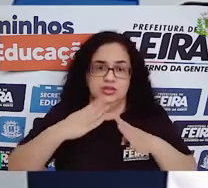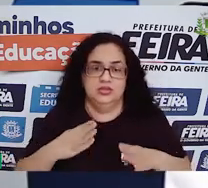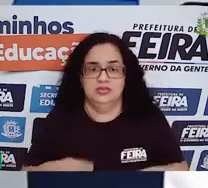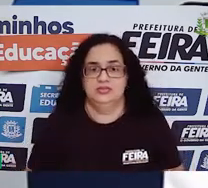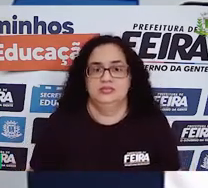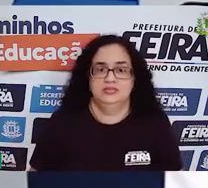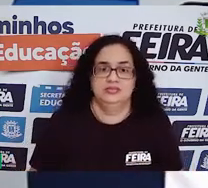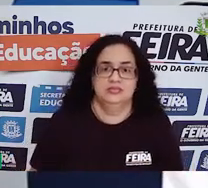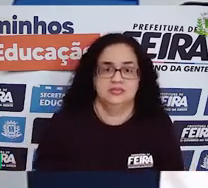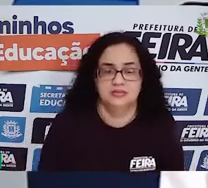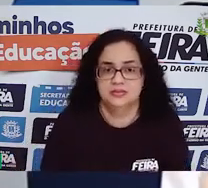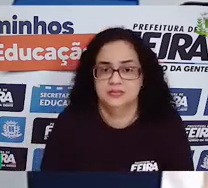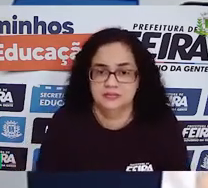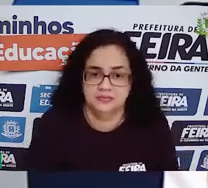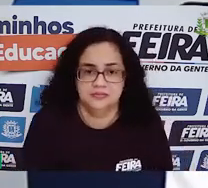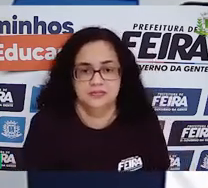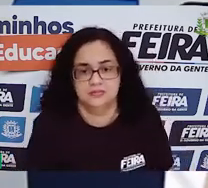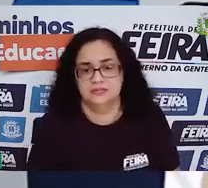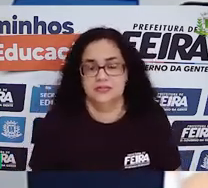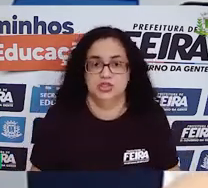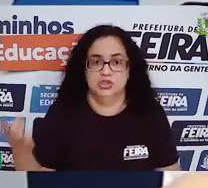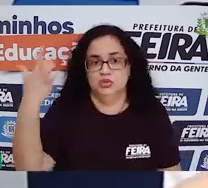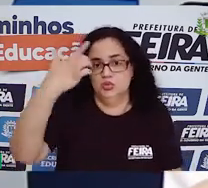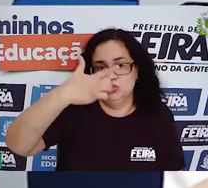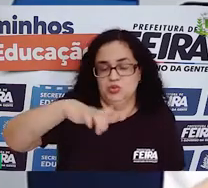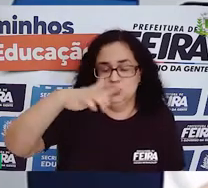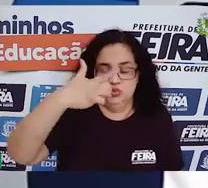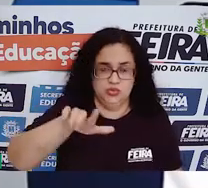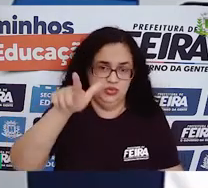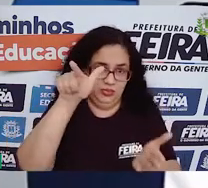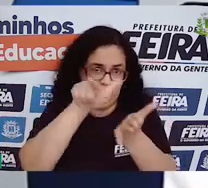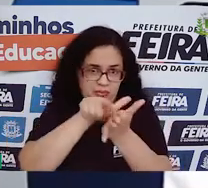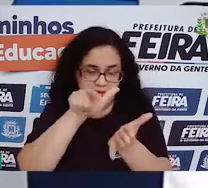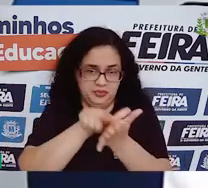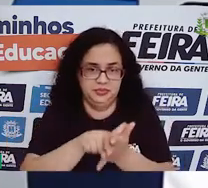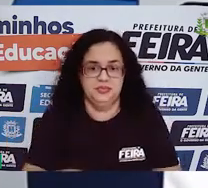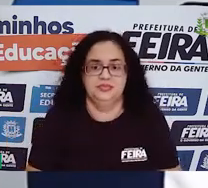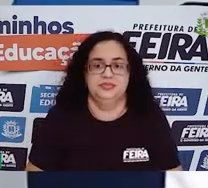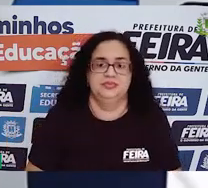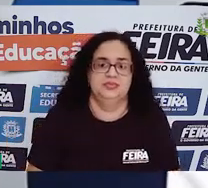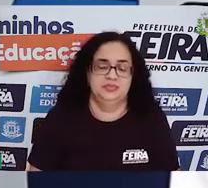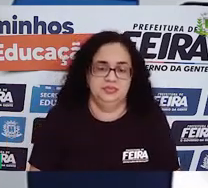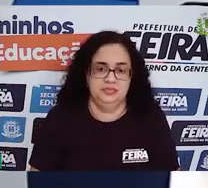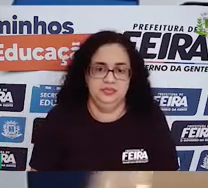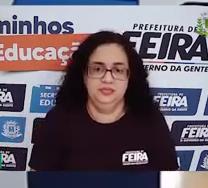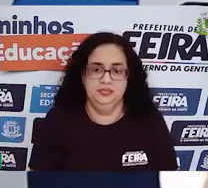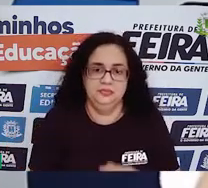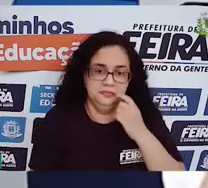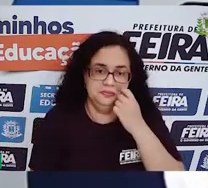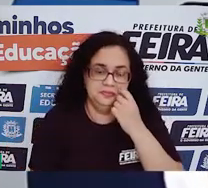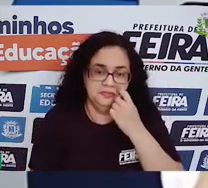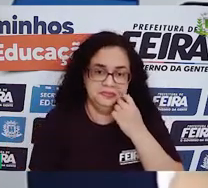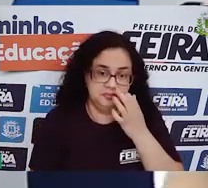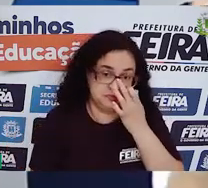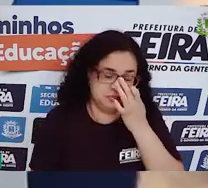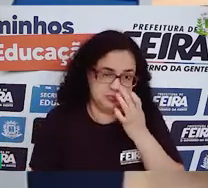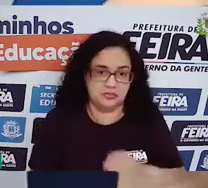dobrar, ó. Dobrar novamente a folha para essa parte.